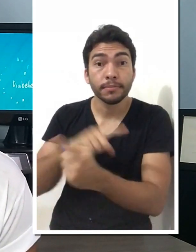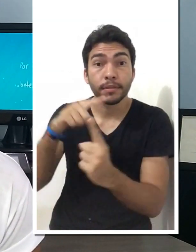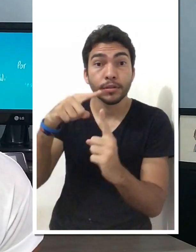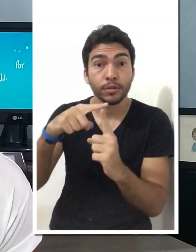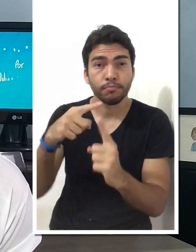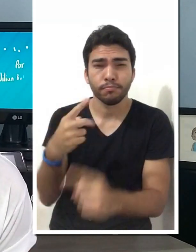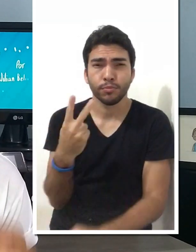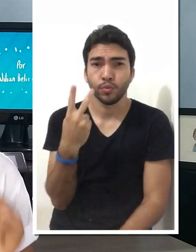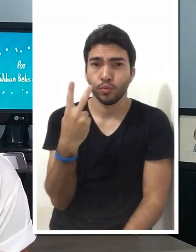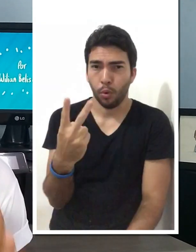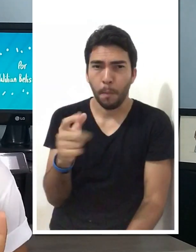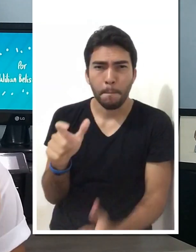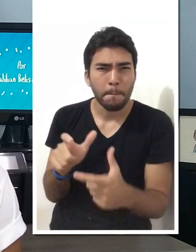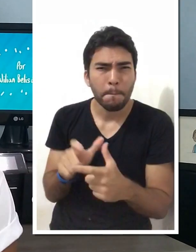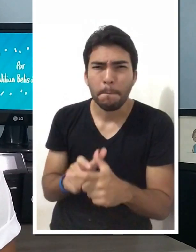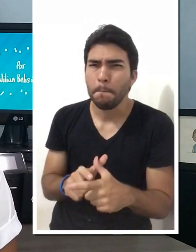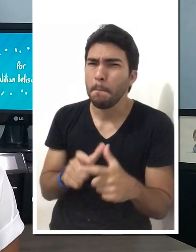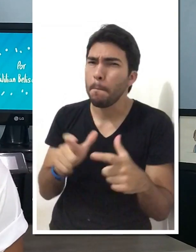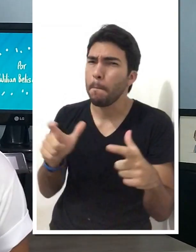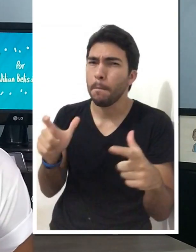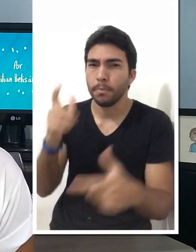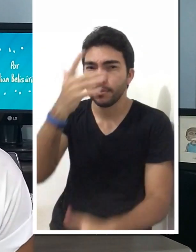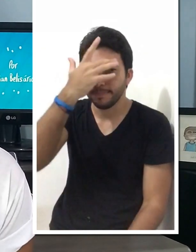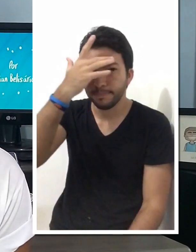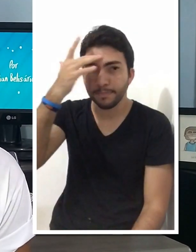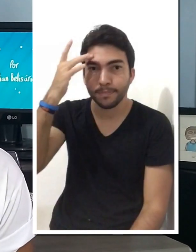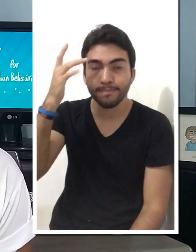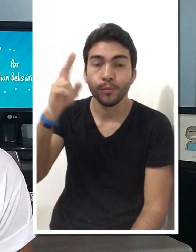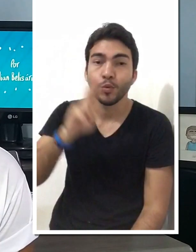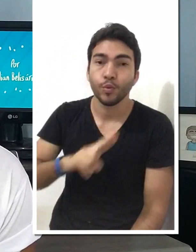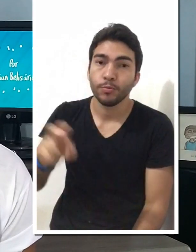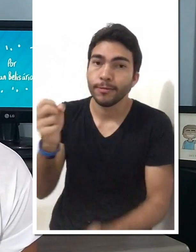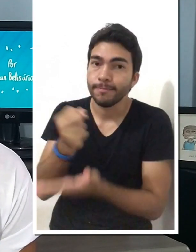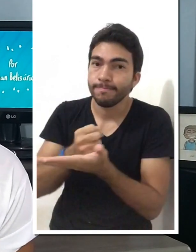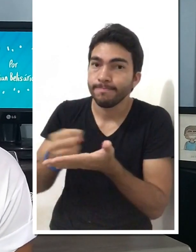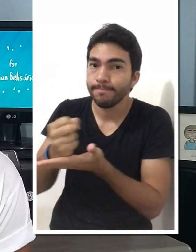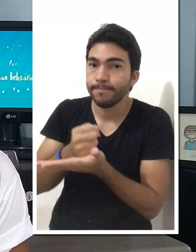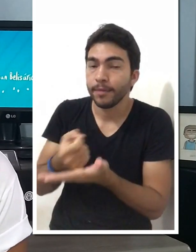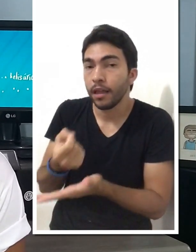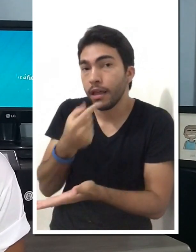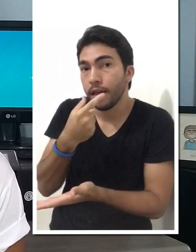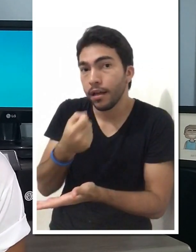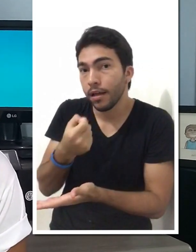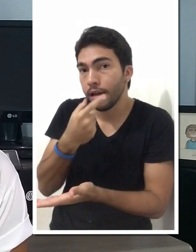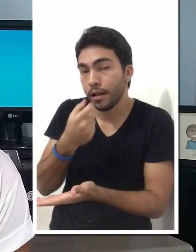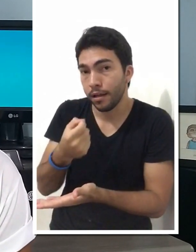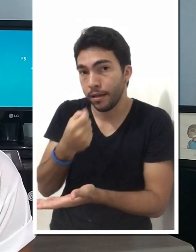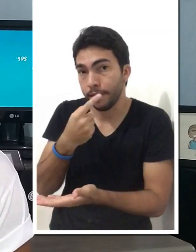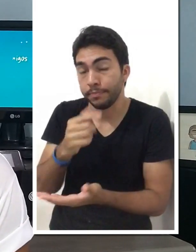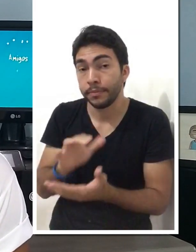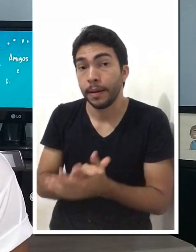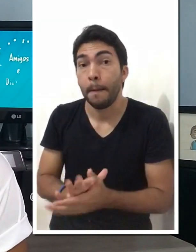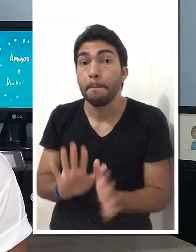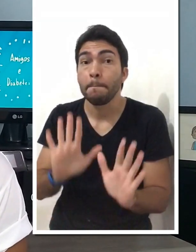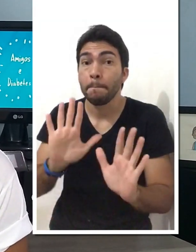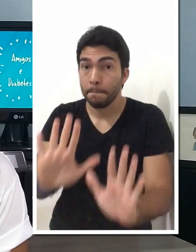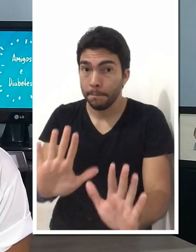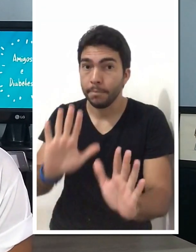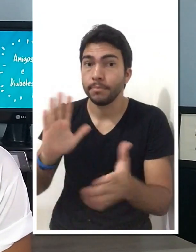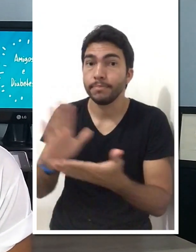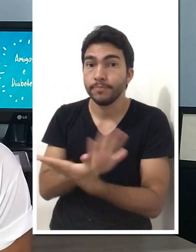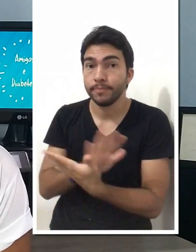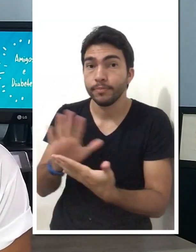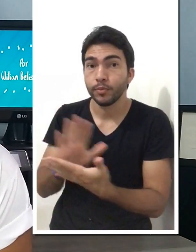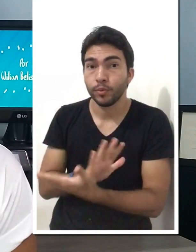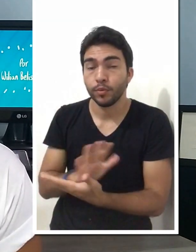de comprimidos, né, via oral. Porém, pode ter casos de utilizar a aplicação de